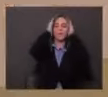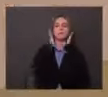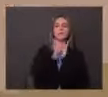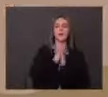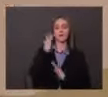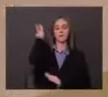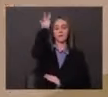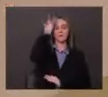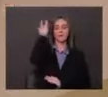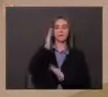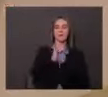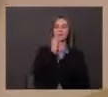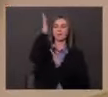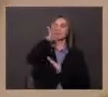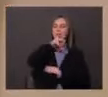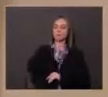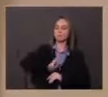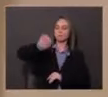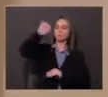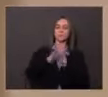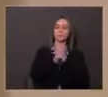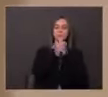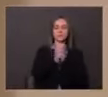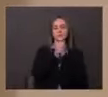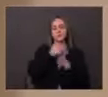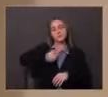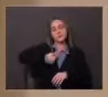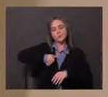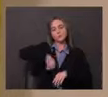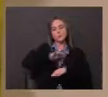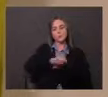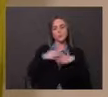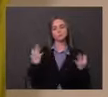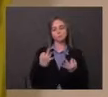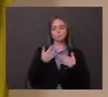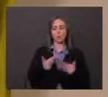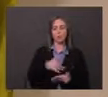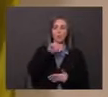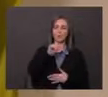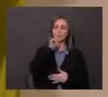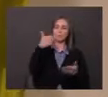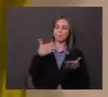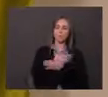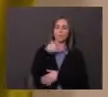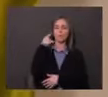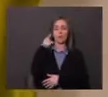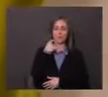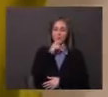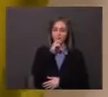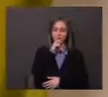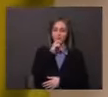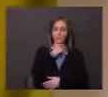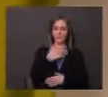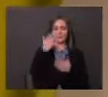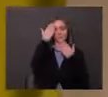Maria, Mãe de Deus, rogai por nós, pecadores, agora e na hora da nossa morte. Amém.